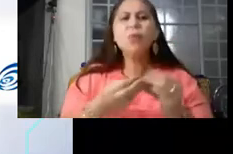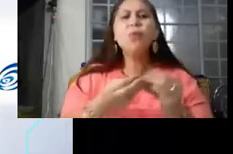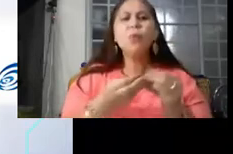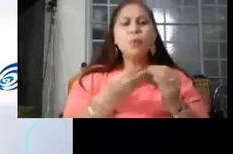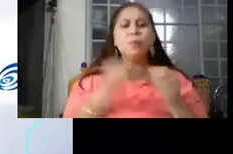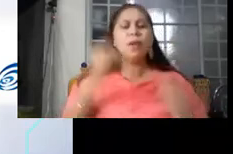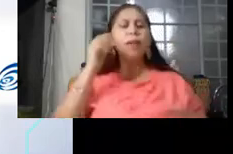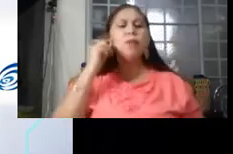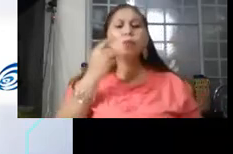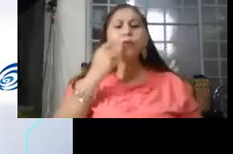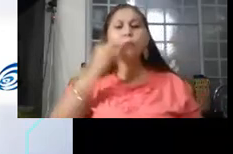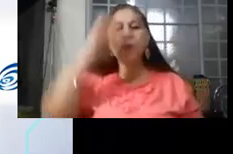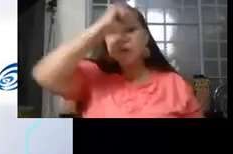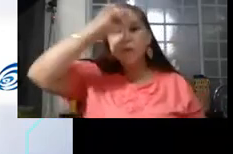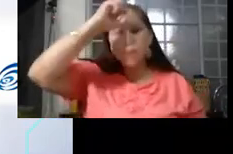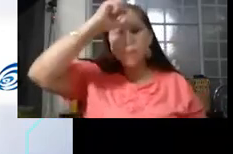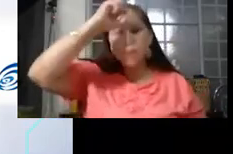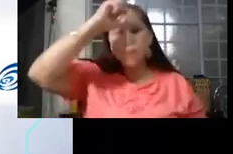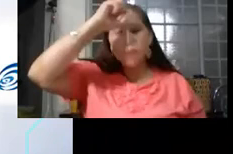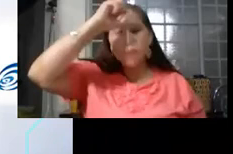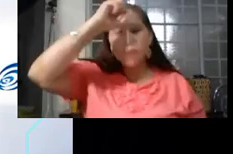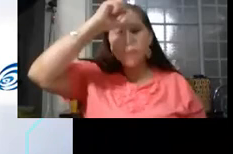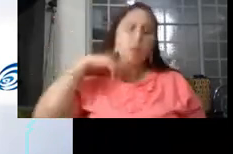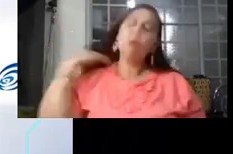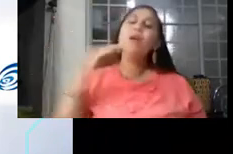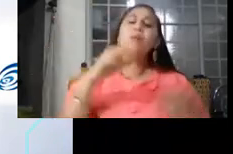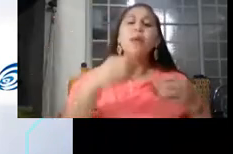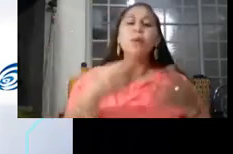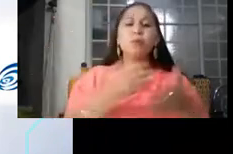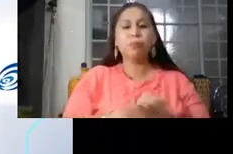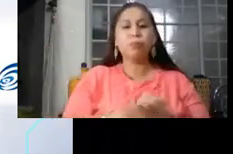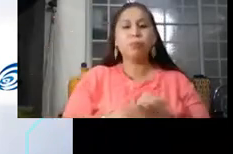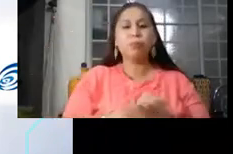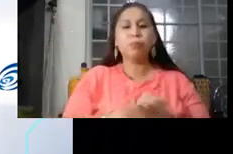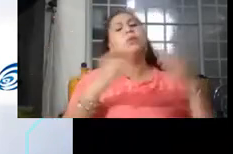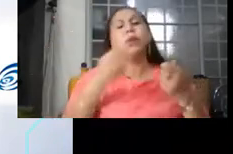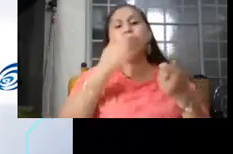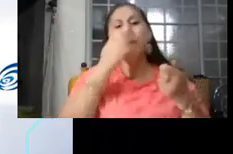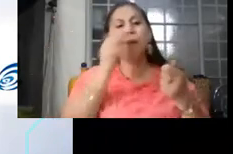é tudo para que o surdo possa compreender. Quando eu